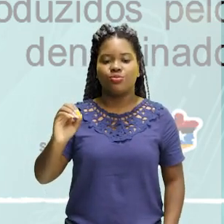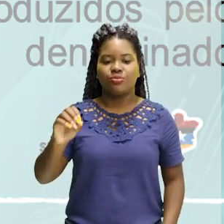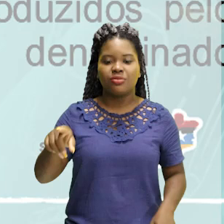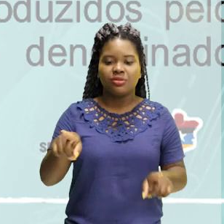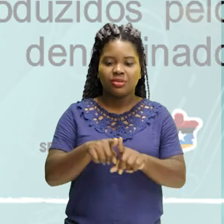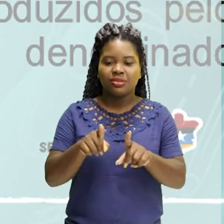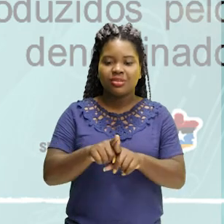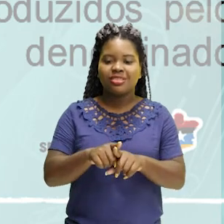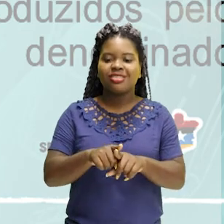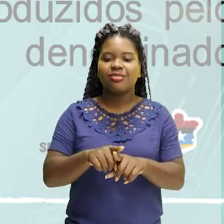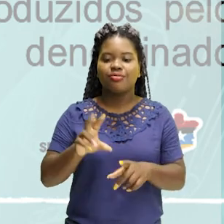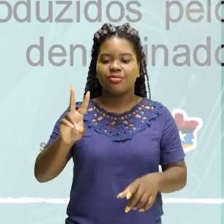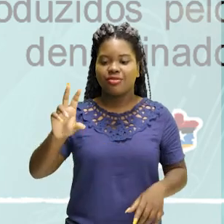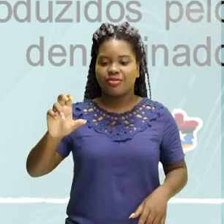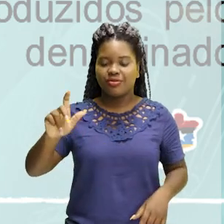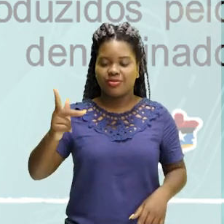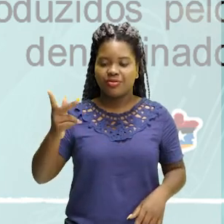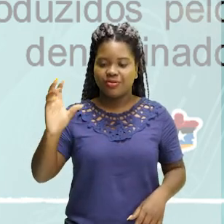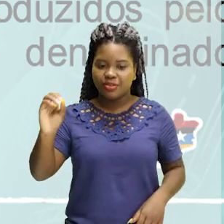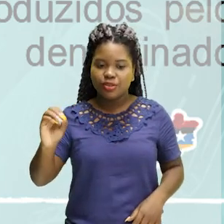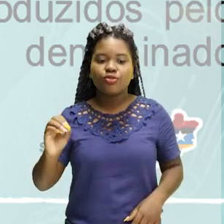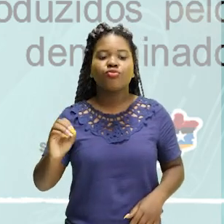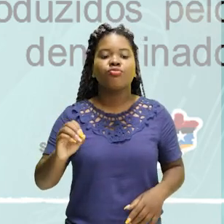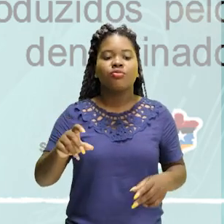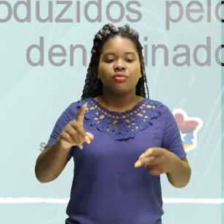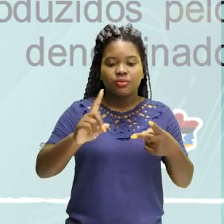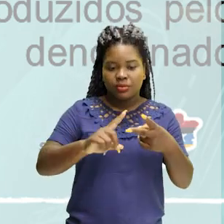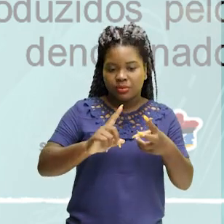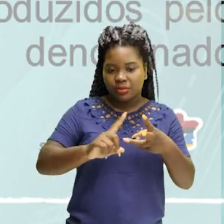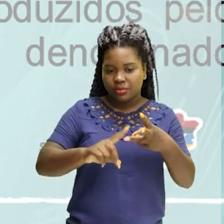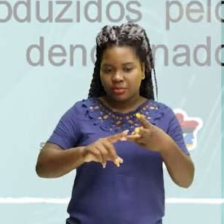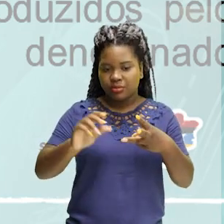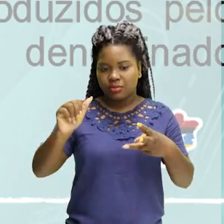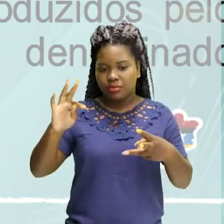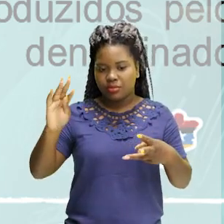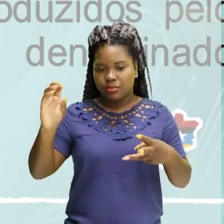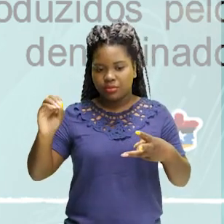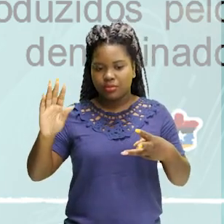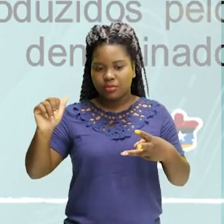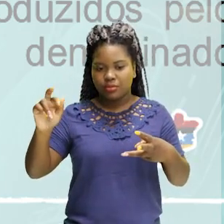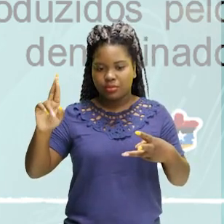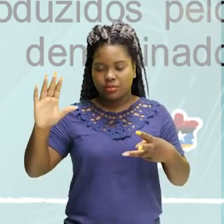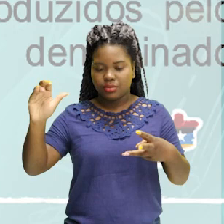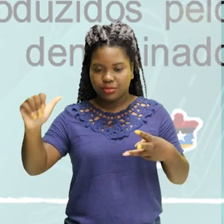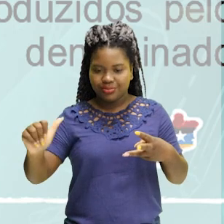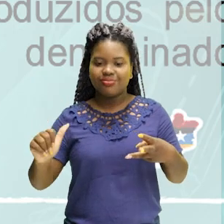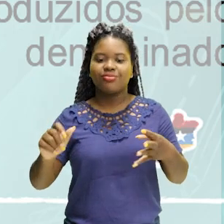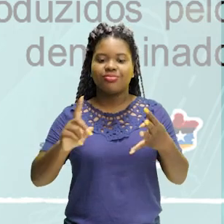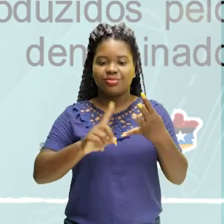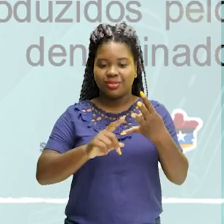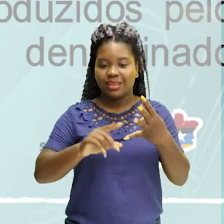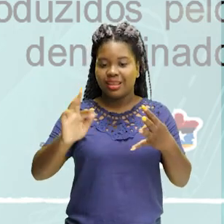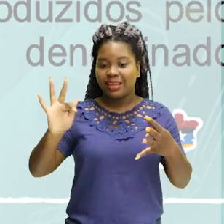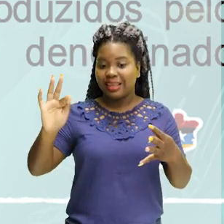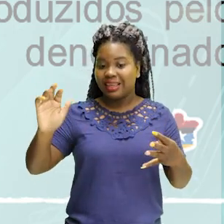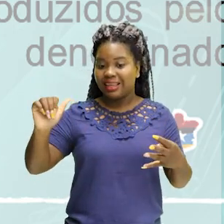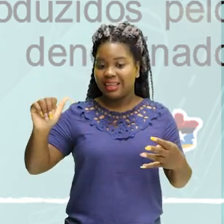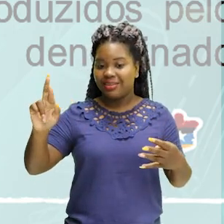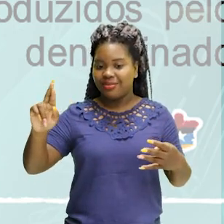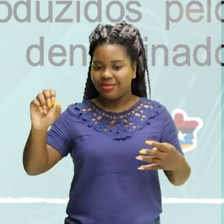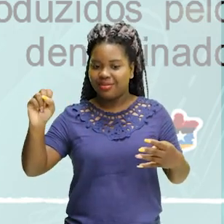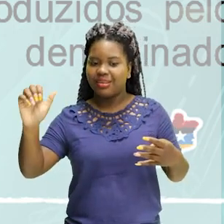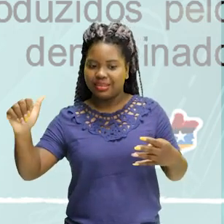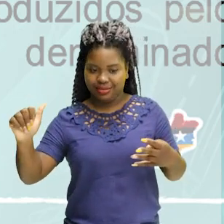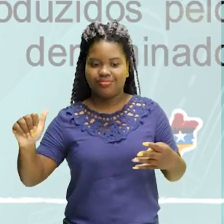Horta, Alto da Barca do Inferno e A Farsa de Inês Pereira. O teatro vicentino é o nome dado